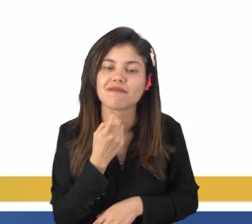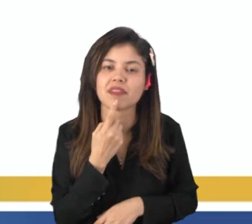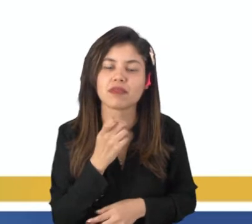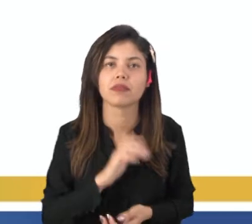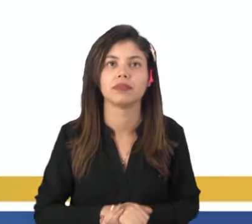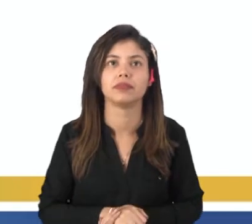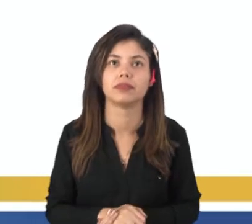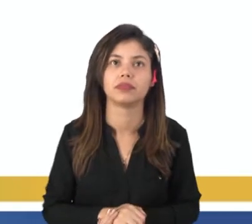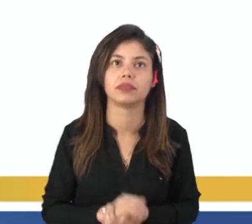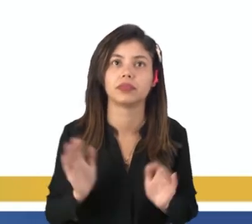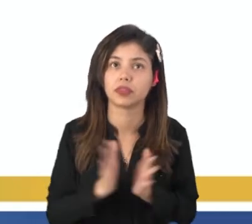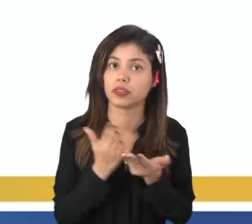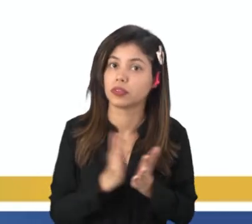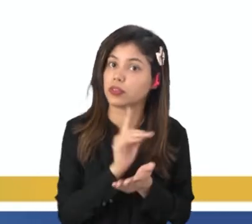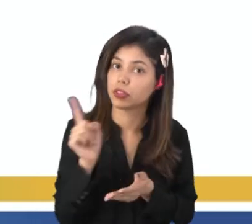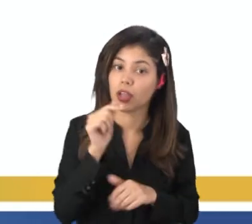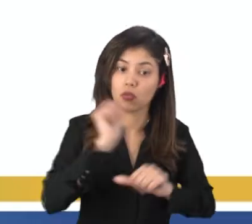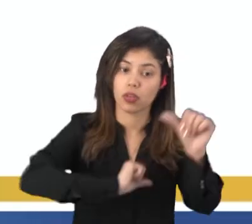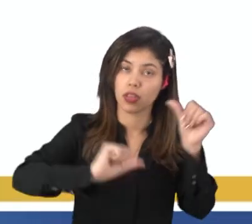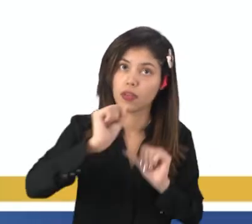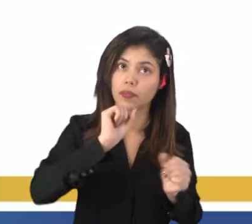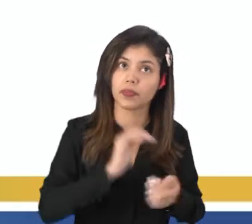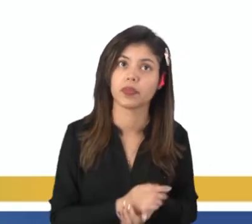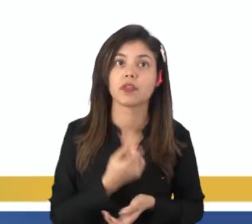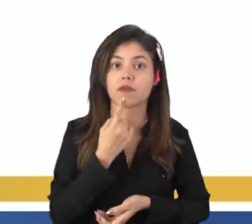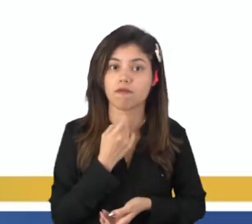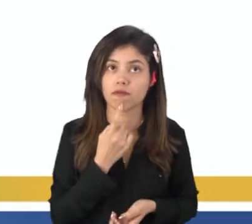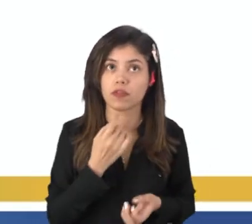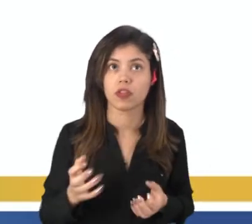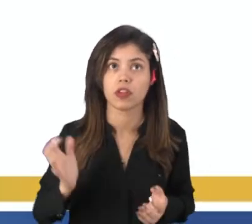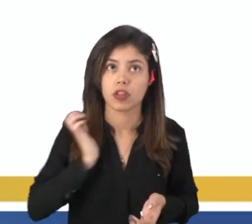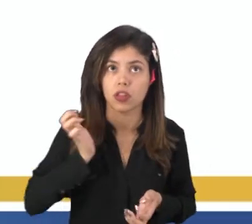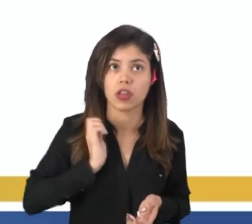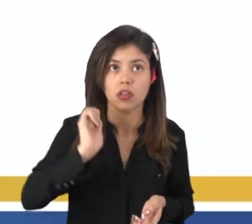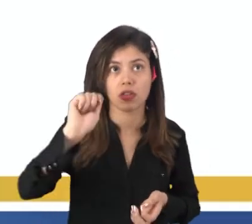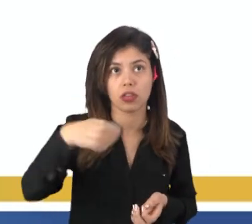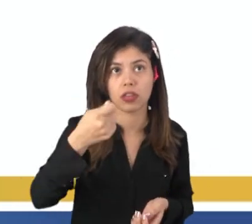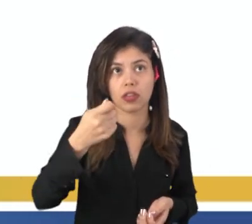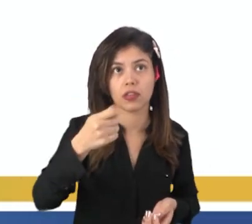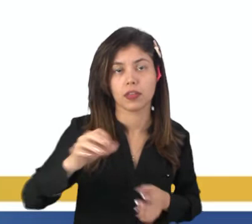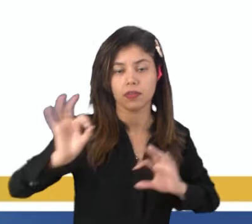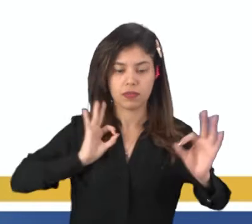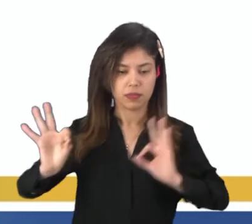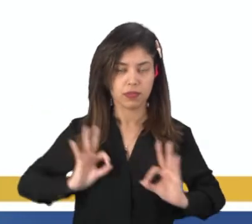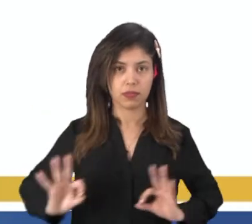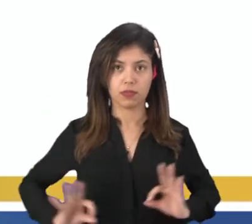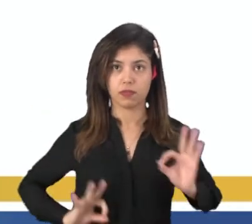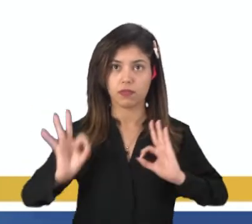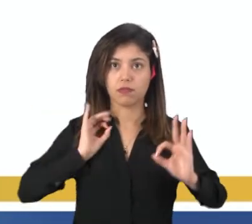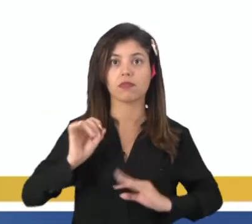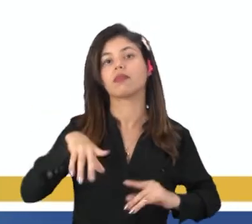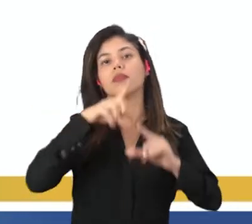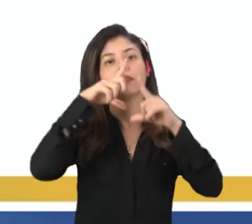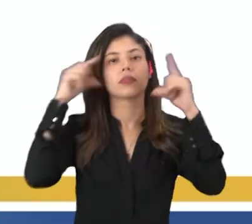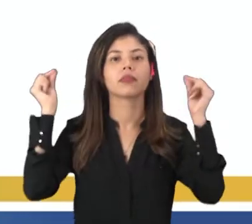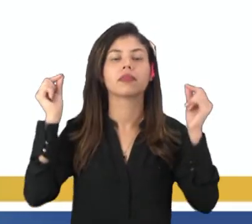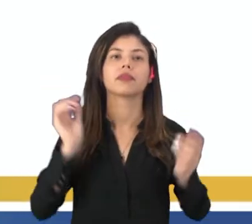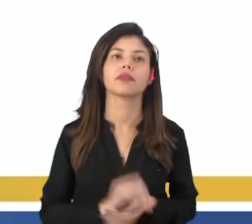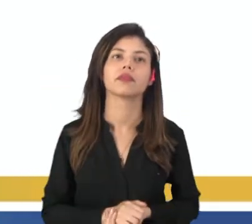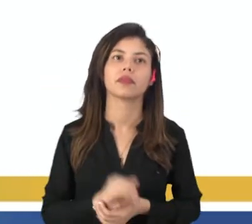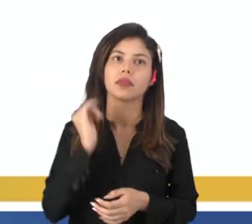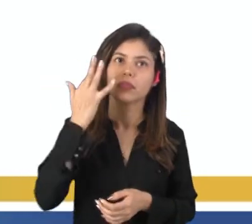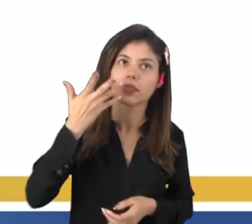em nutrientes que ele é um bioma pobre, pelo contrário, ele é um bioma muito rico, tá? O símbolo do Pantanal é a onça-pintada. Então, é um bioma muito rico em espécies,